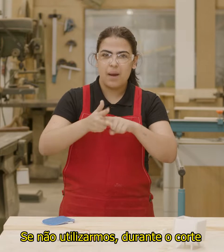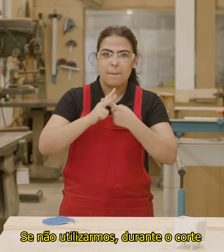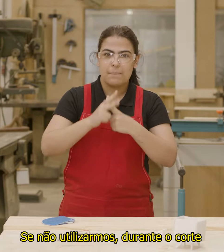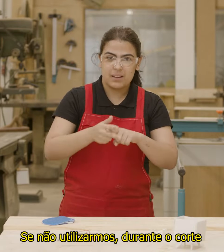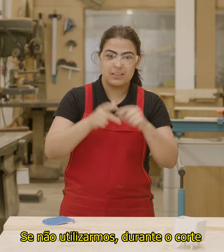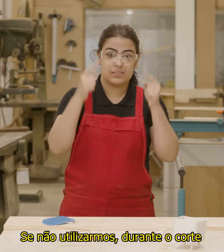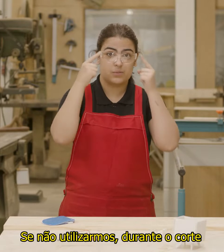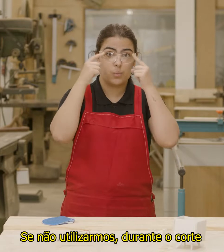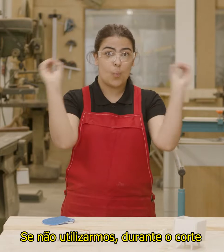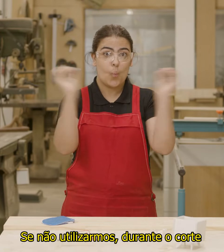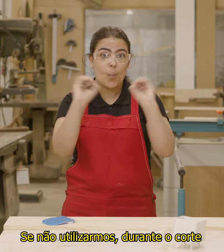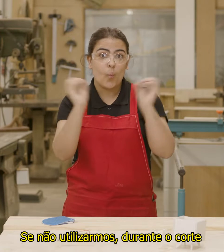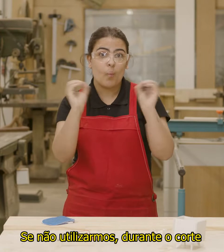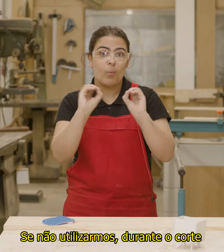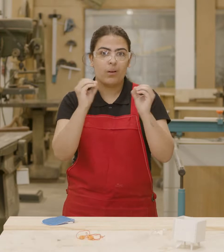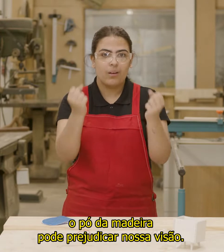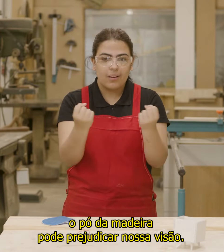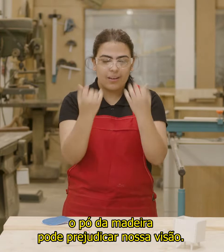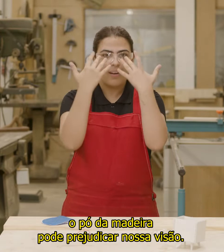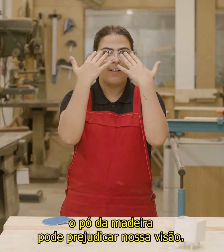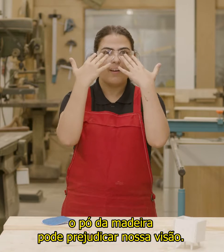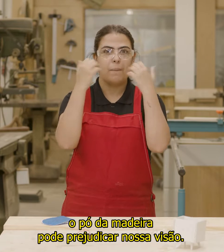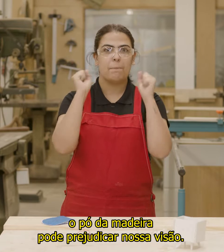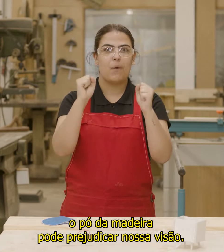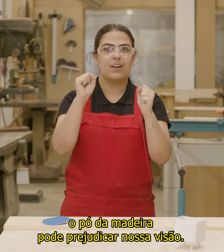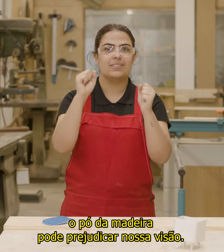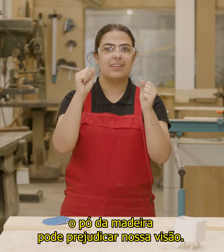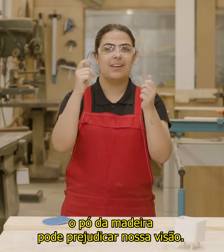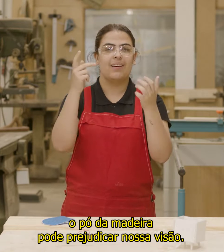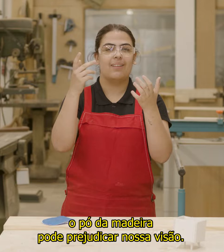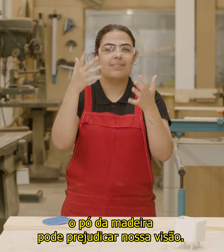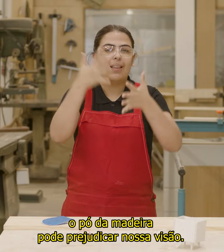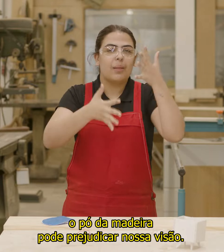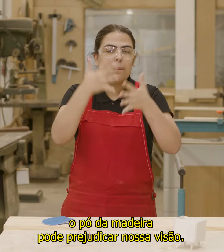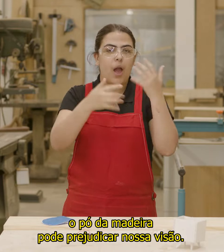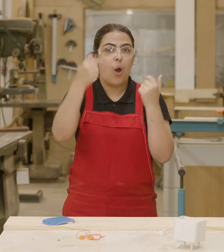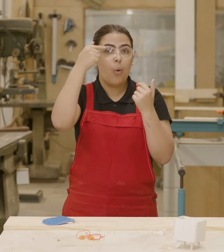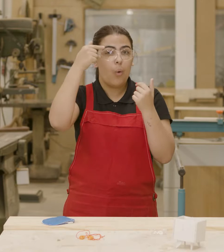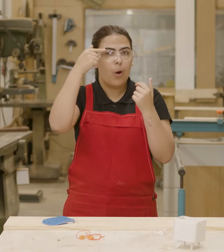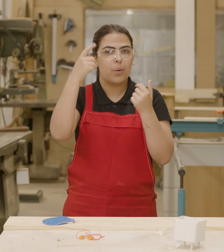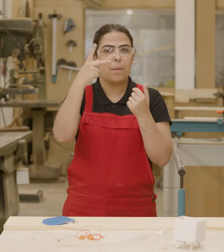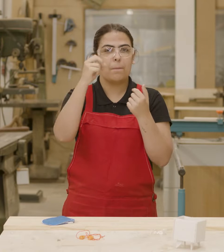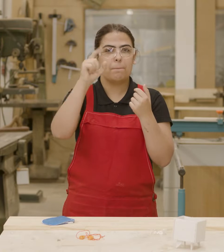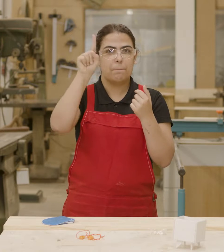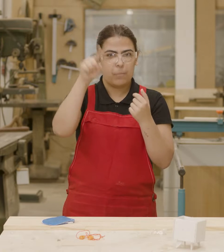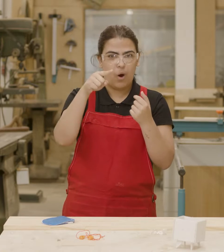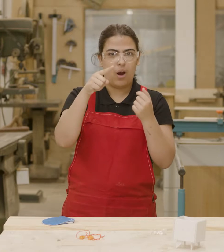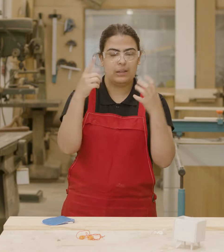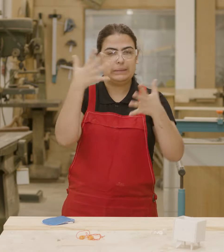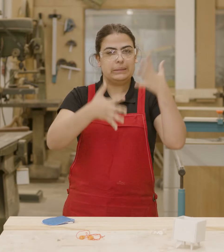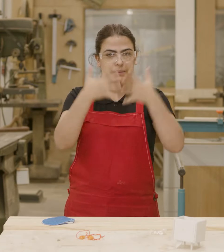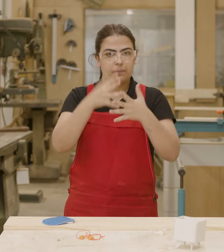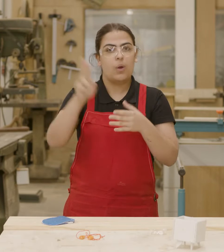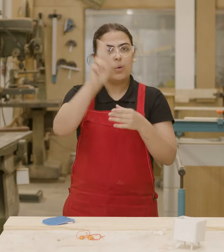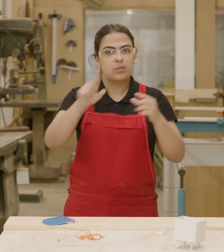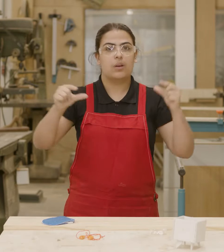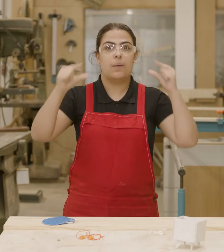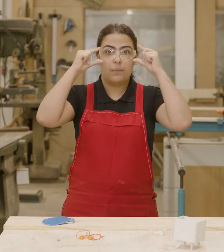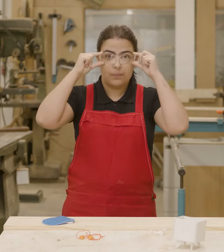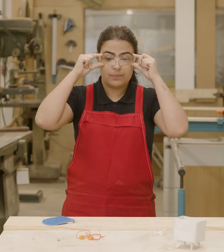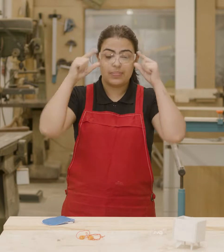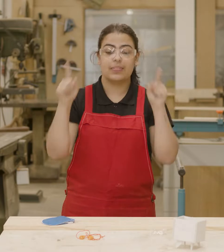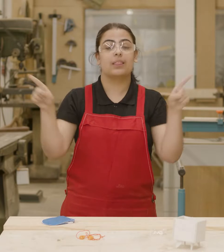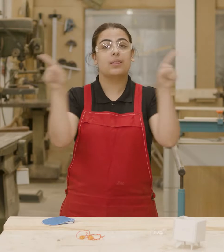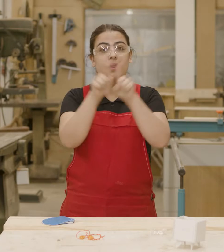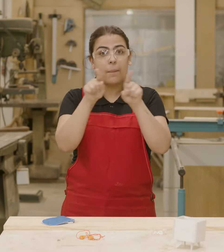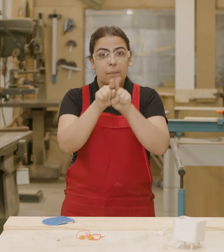Se não utilizarmos, durante o corte, o pó da madeira pode prejudicar nossa visão.